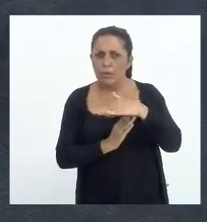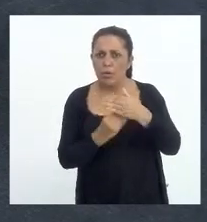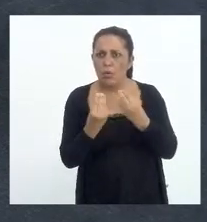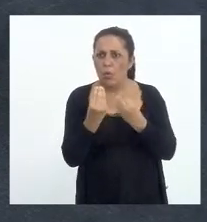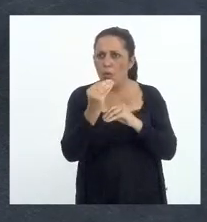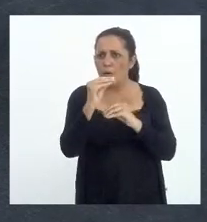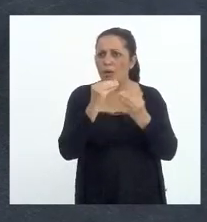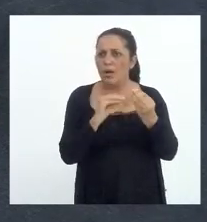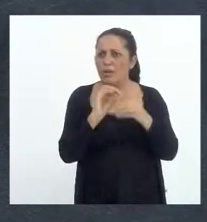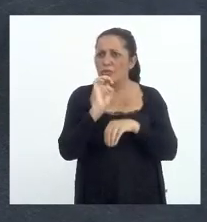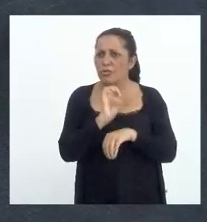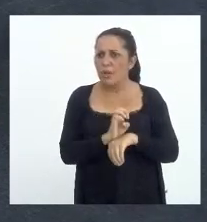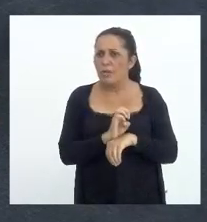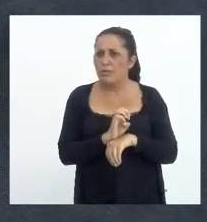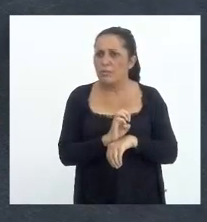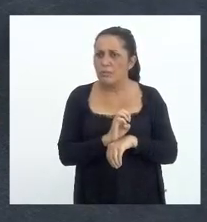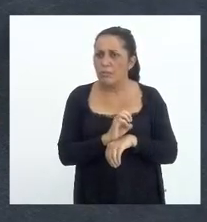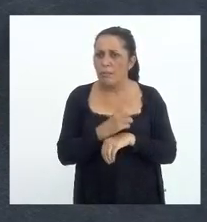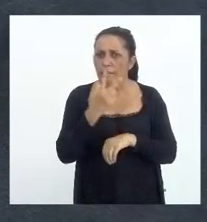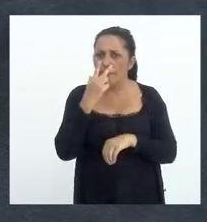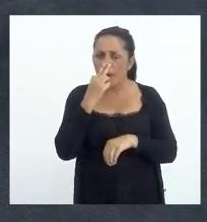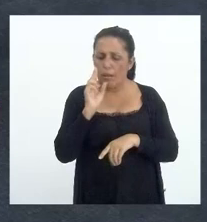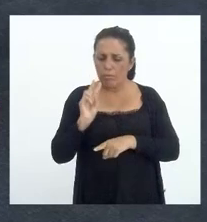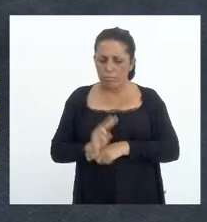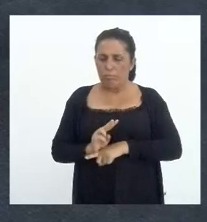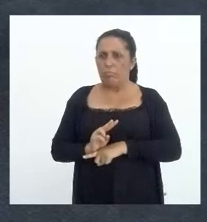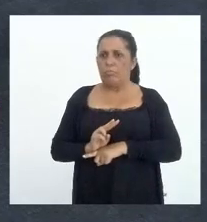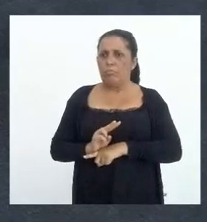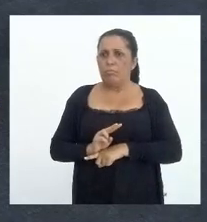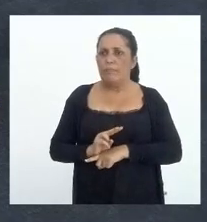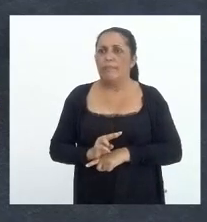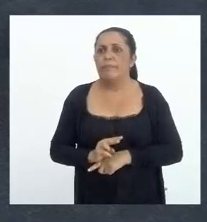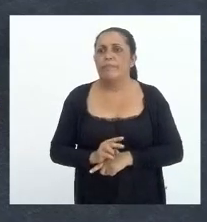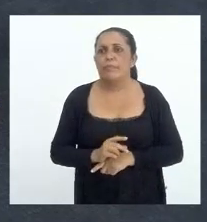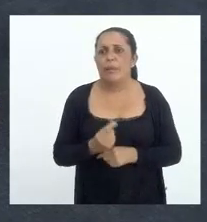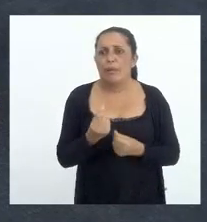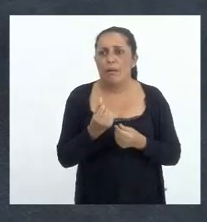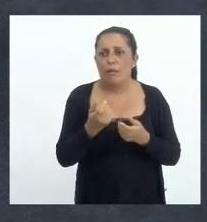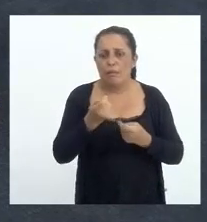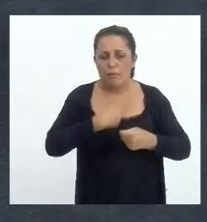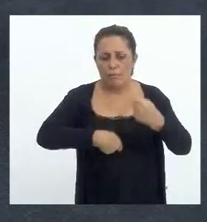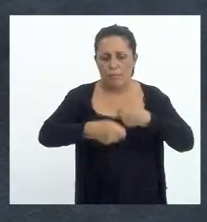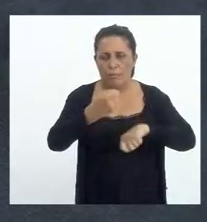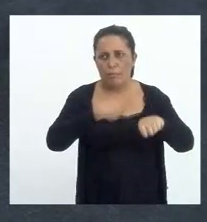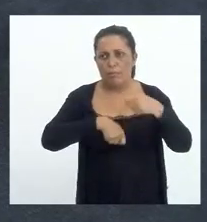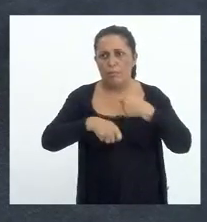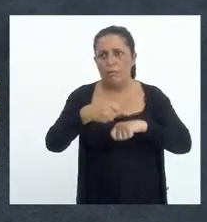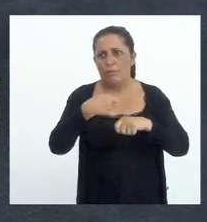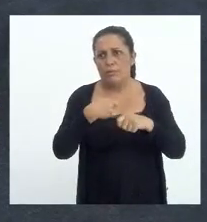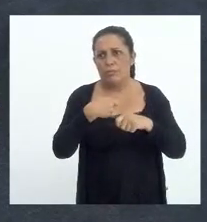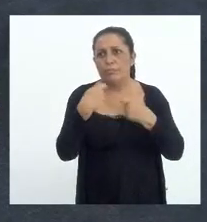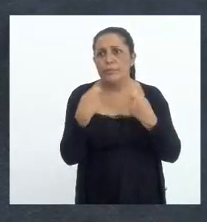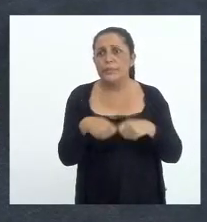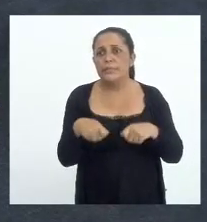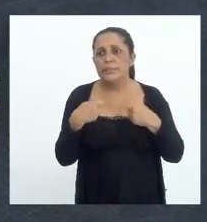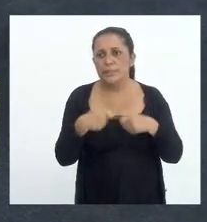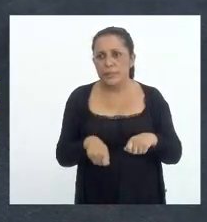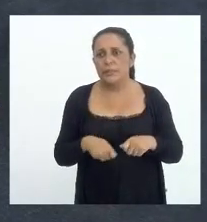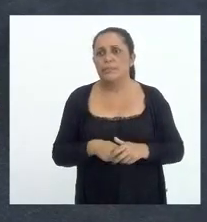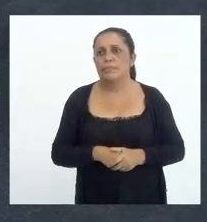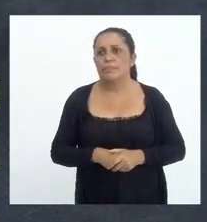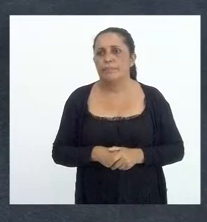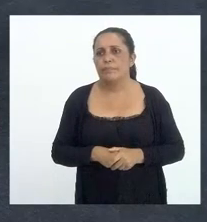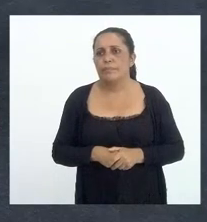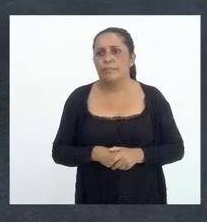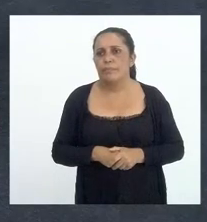situação de shutdown. A fazenda precisa de investimento. A gente precisa excetuar isso.